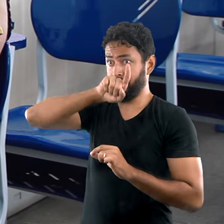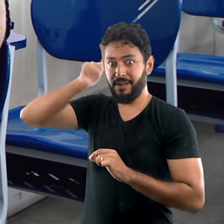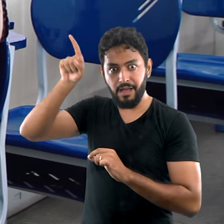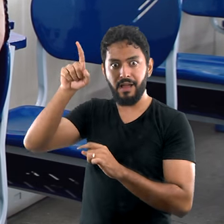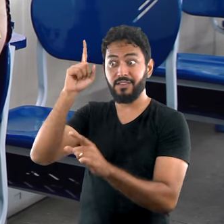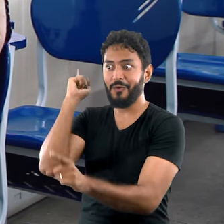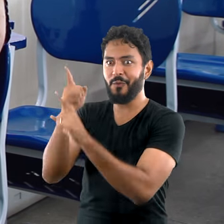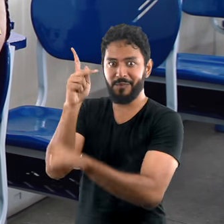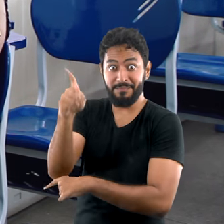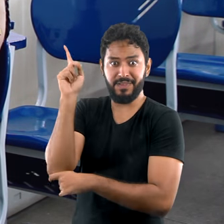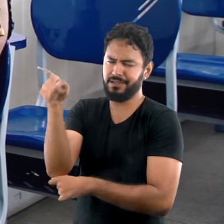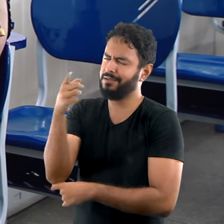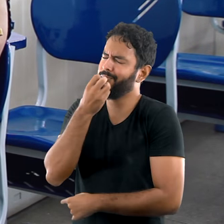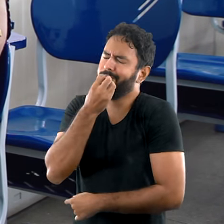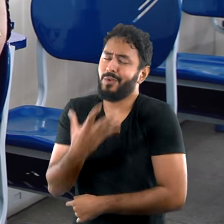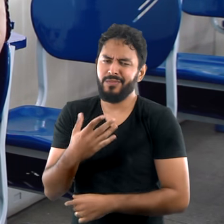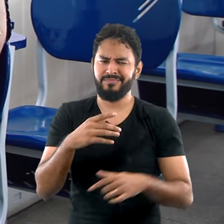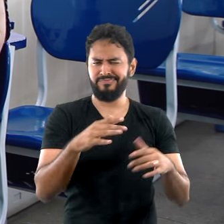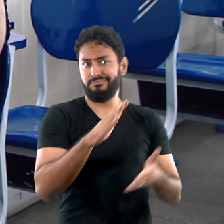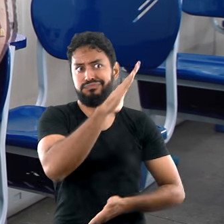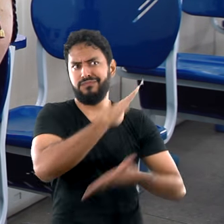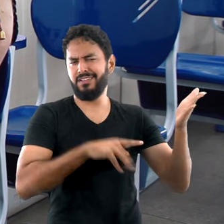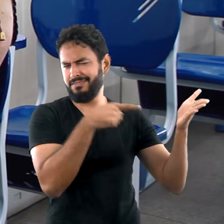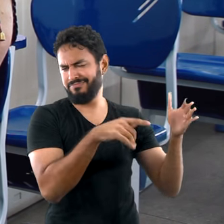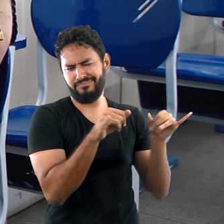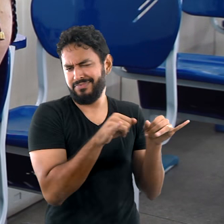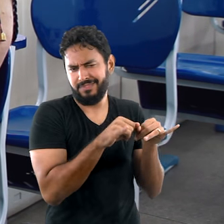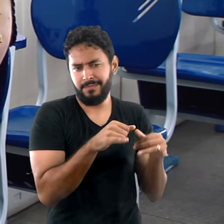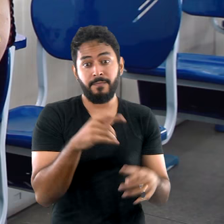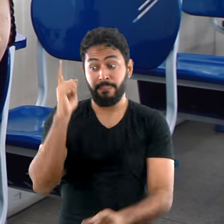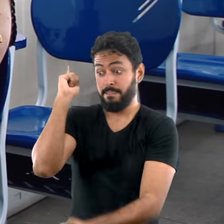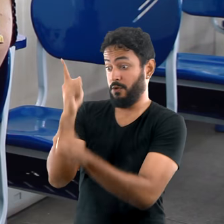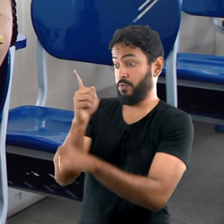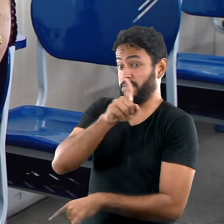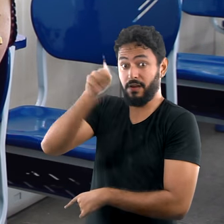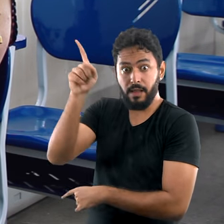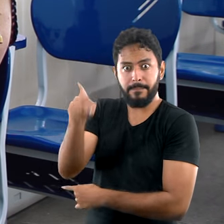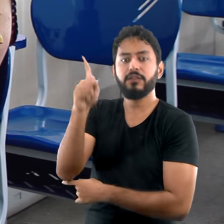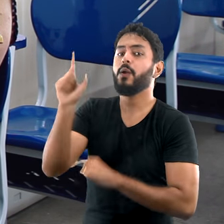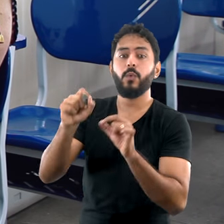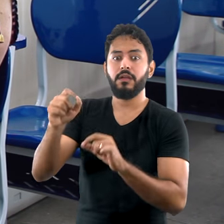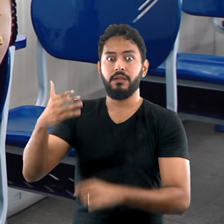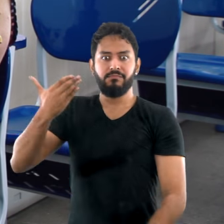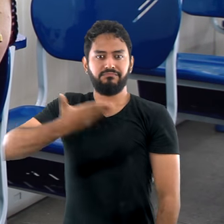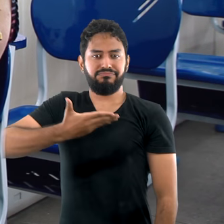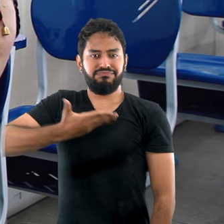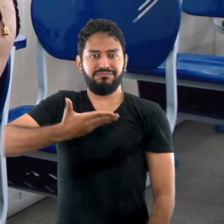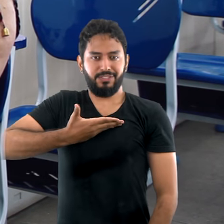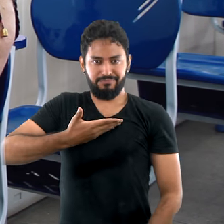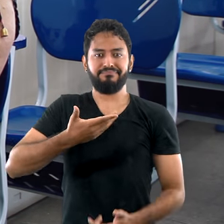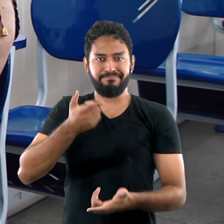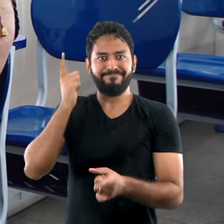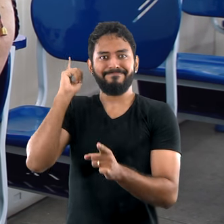é tão bom que a viagem para mim é o de menos. Eu encontro em Pesqueira grandes amigos. Eu